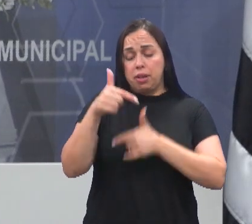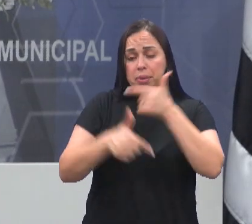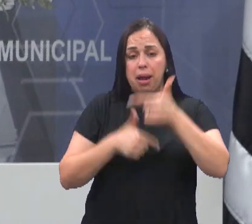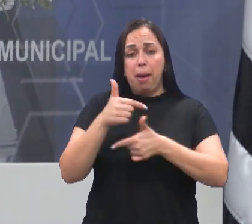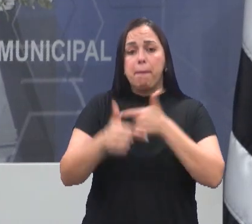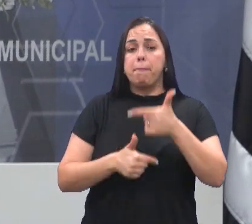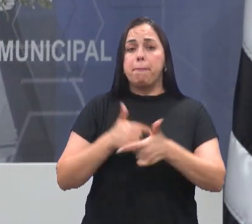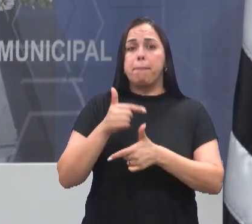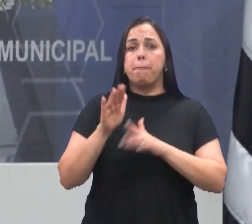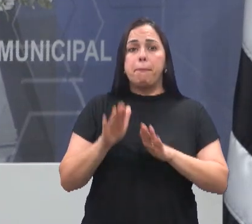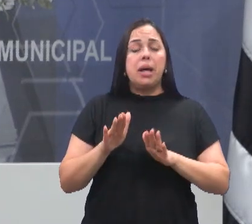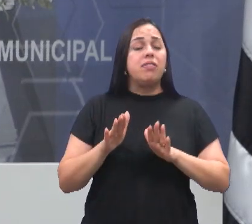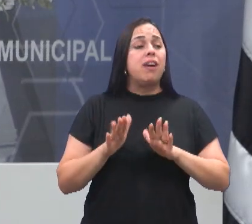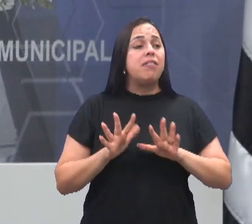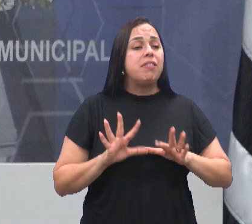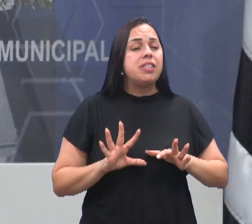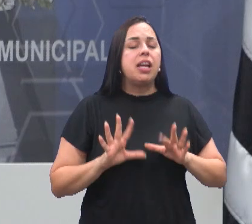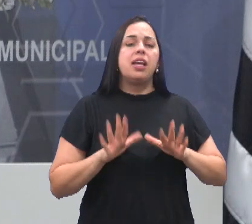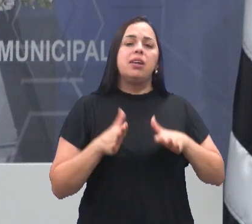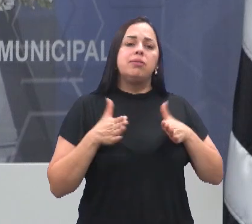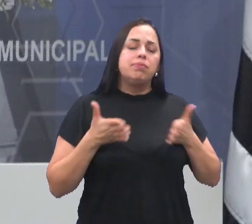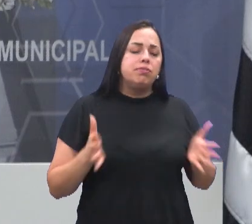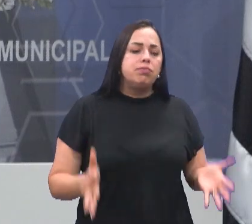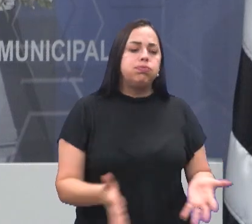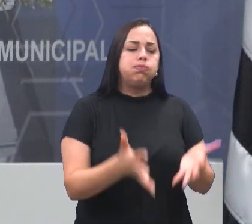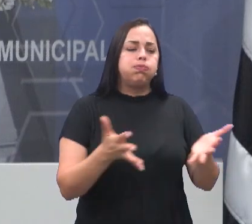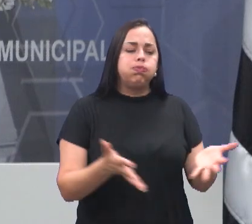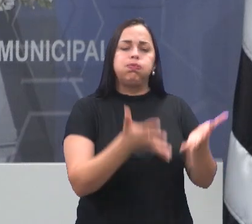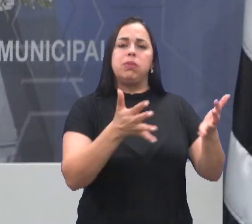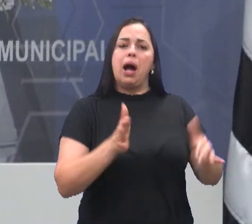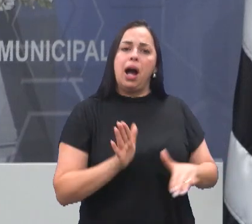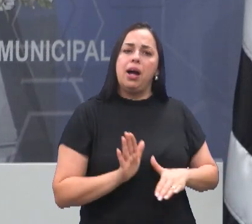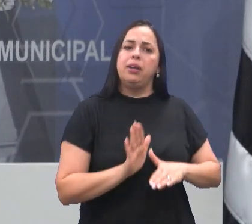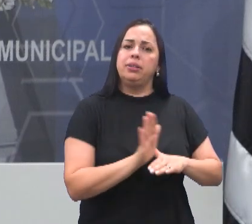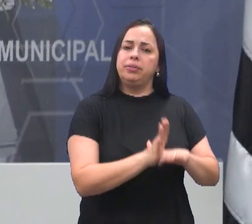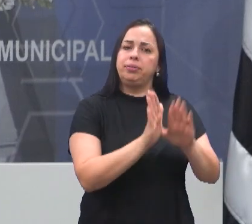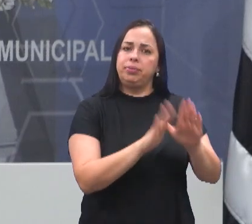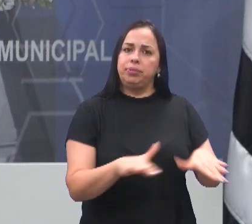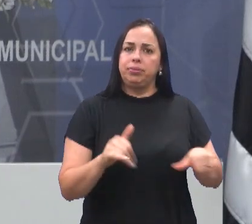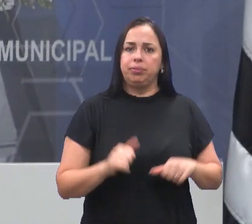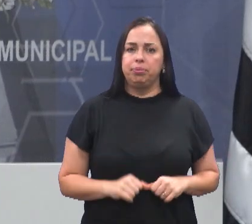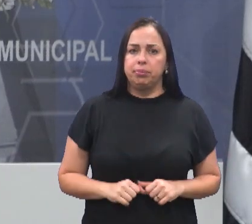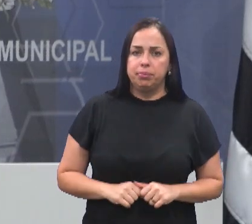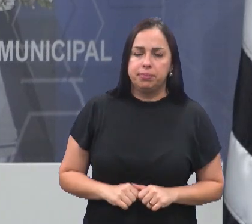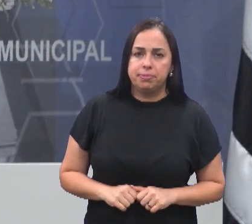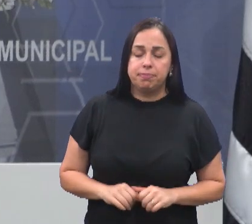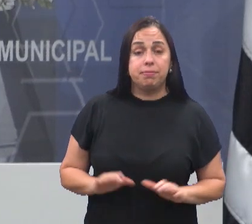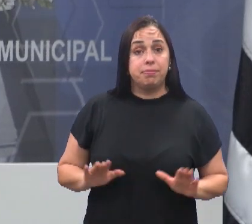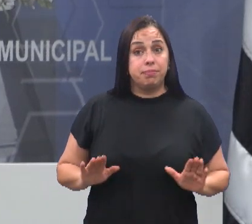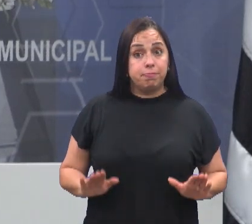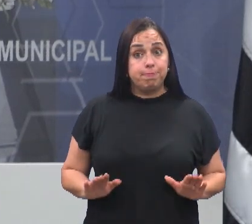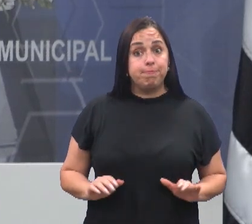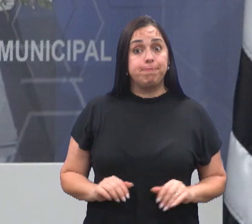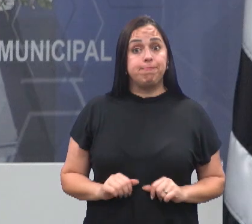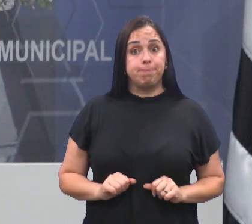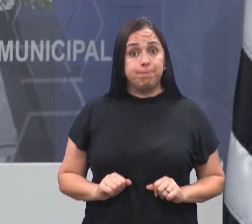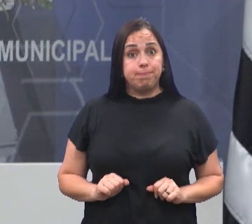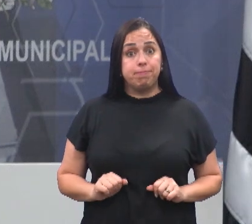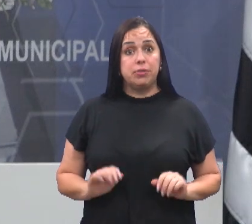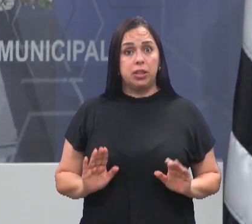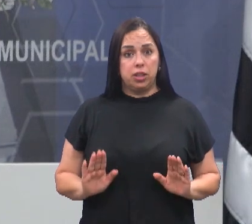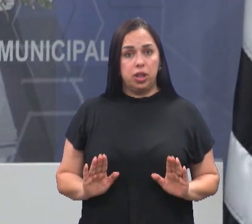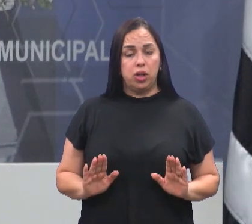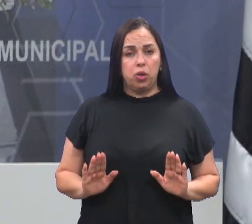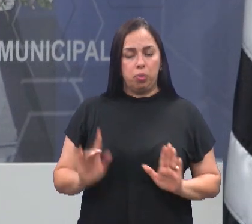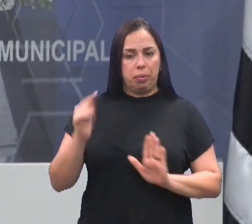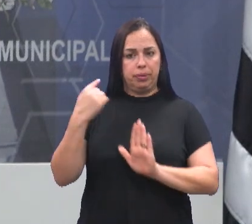uma corrente do bem, vai criar uma cadeia de ajuda a essas crianças. O que dá impressão também, comecei falando aqui do veto,